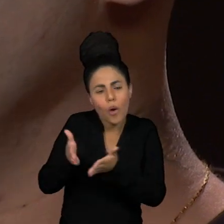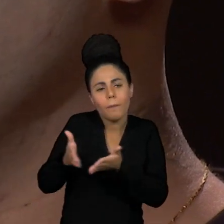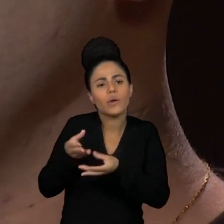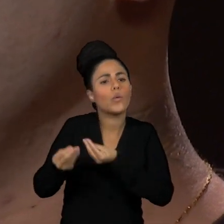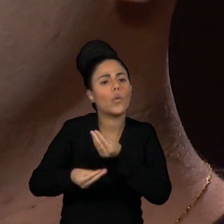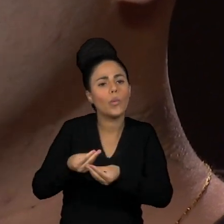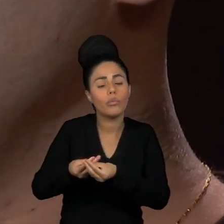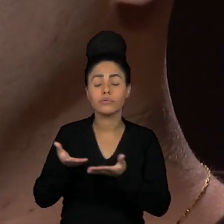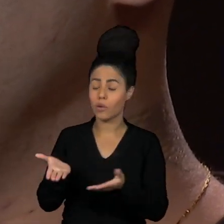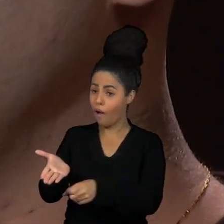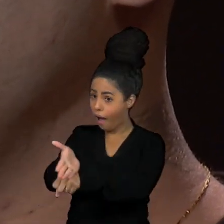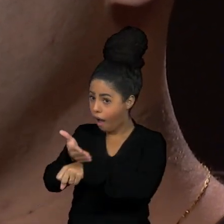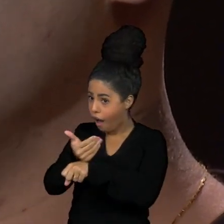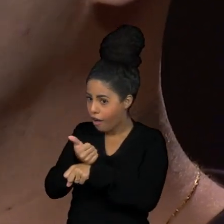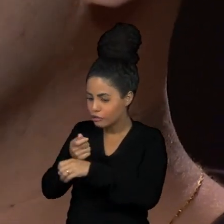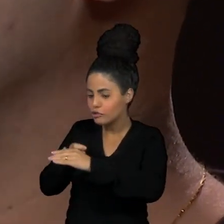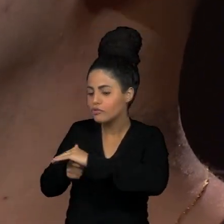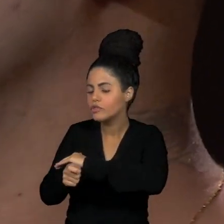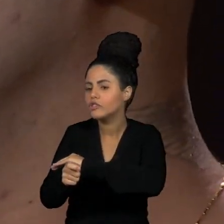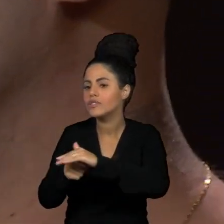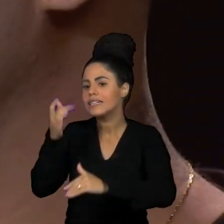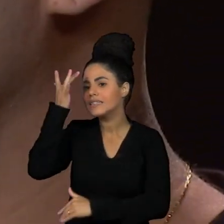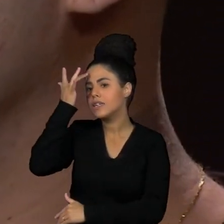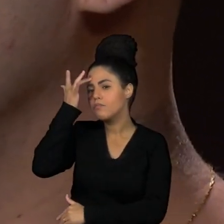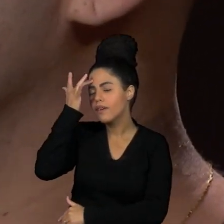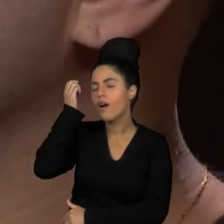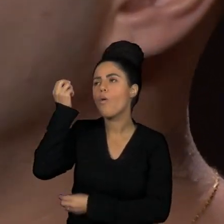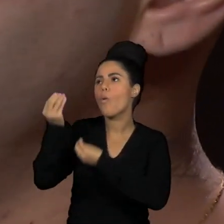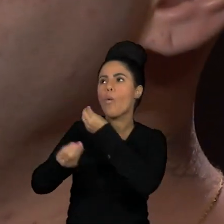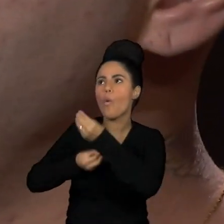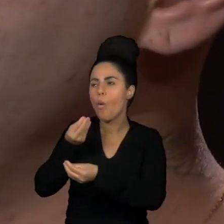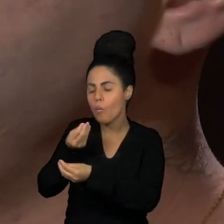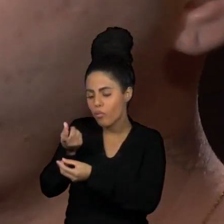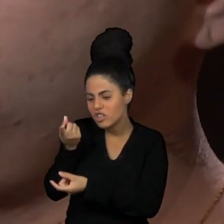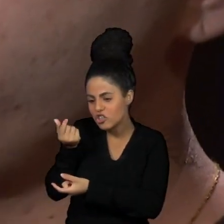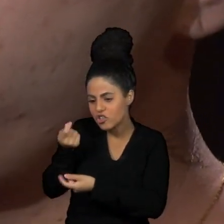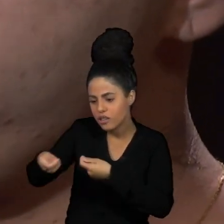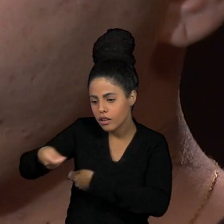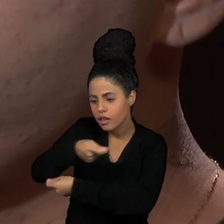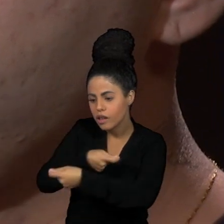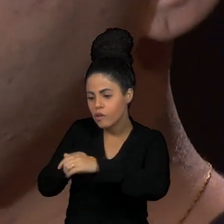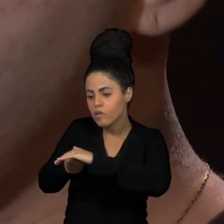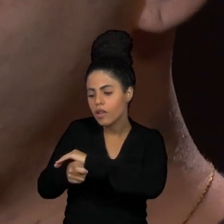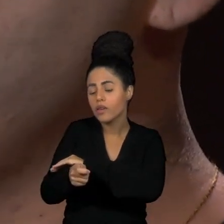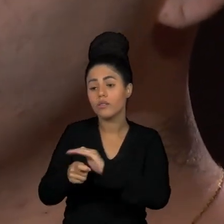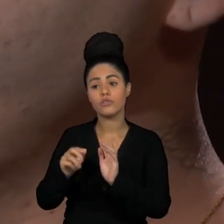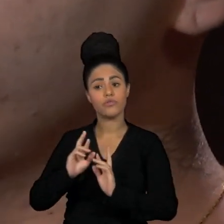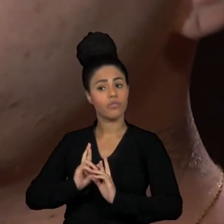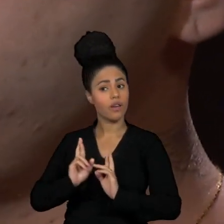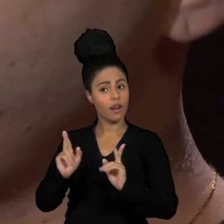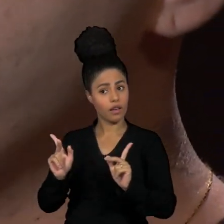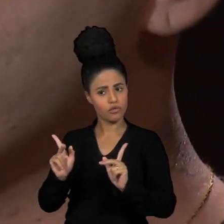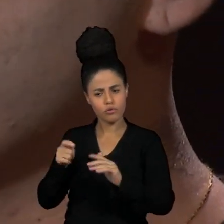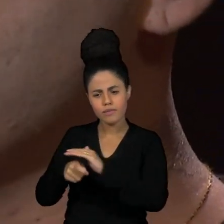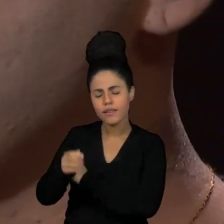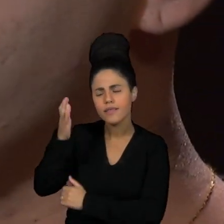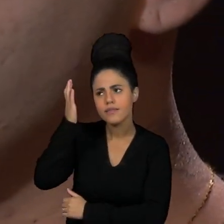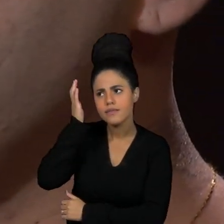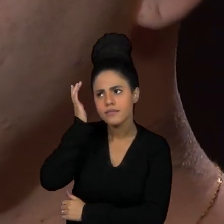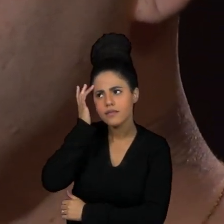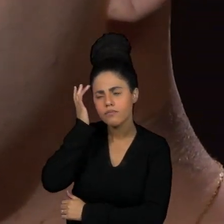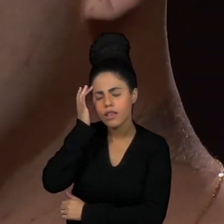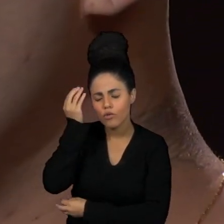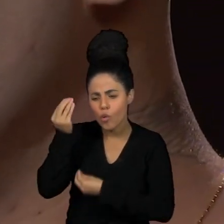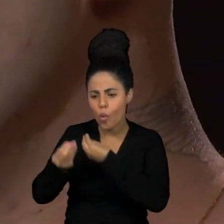começar a investir, a pessoa tem que ter a educação financeira. A educação financeira é diferente de investimento. Educação financeira é a pessoa